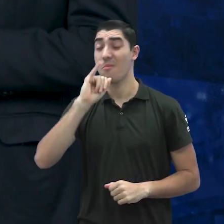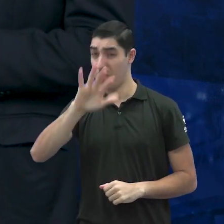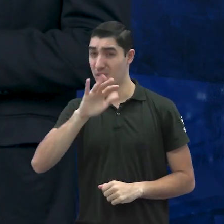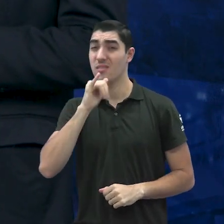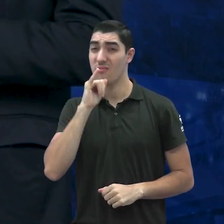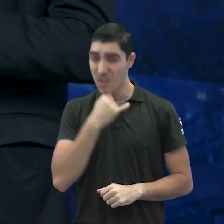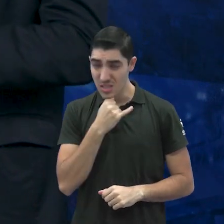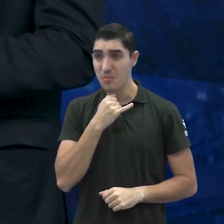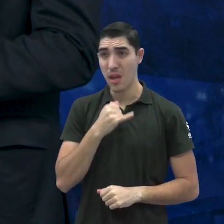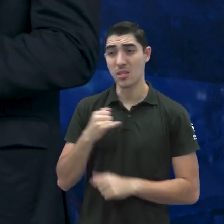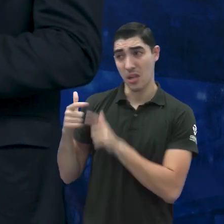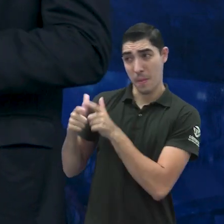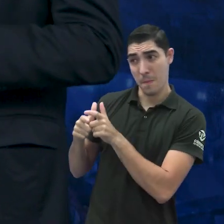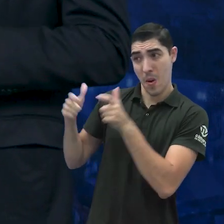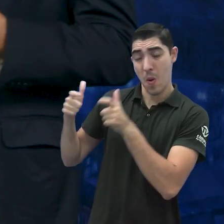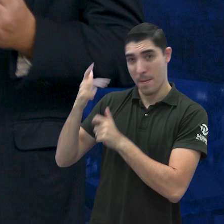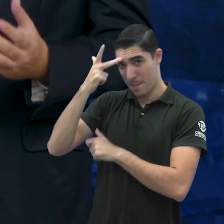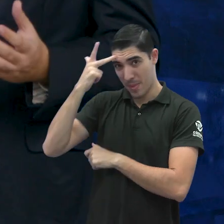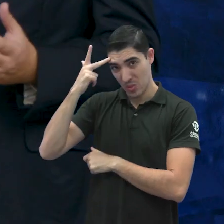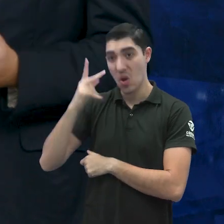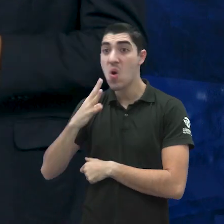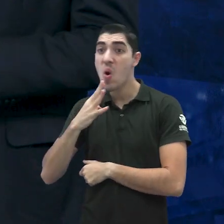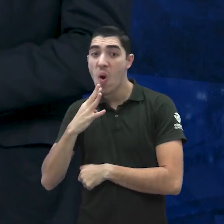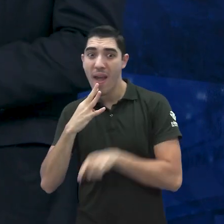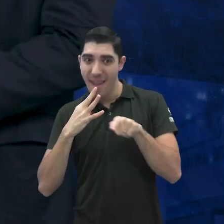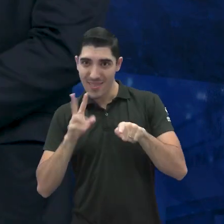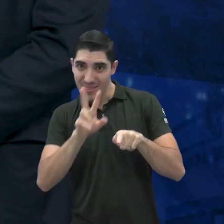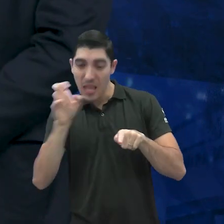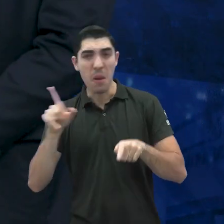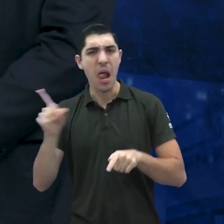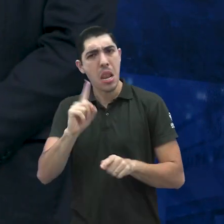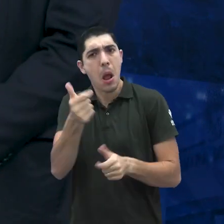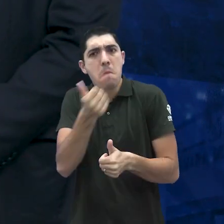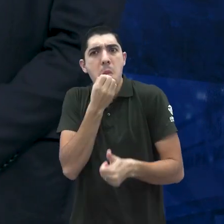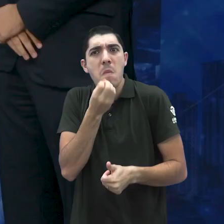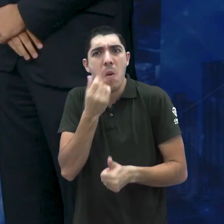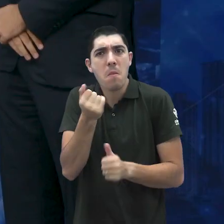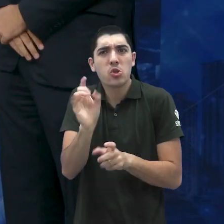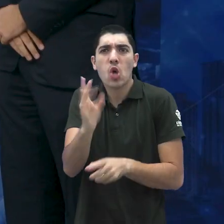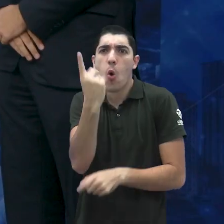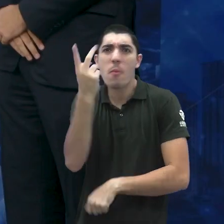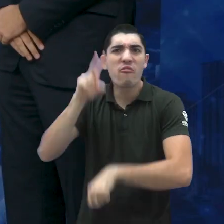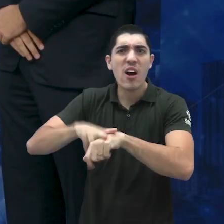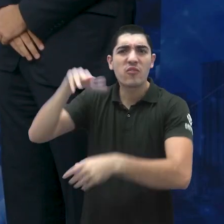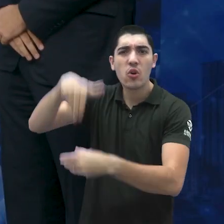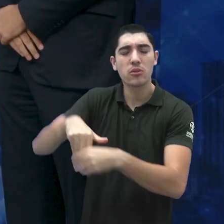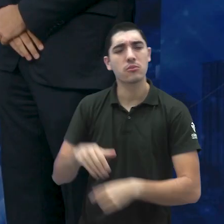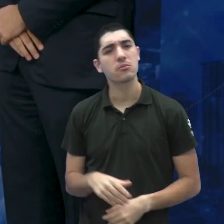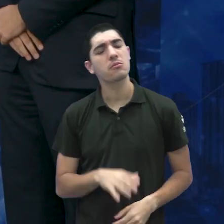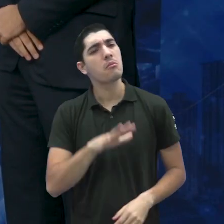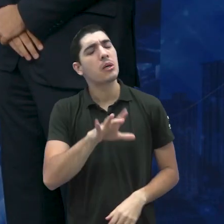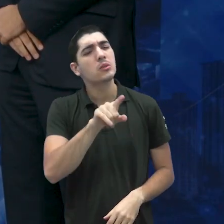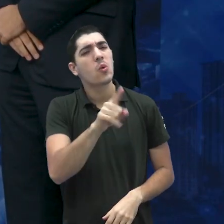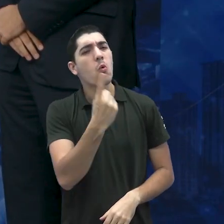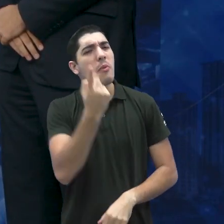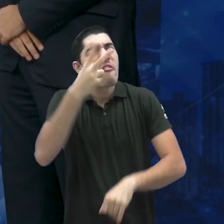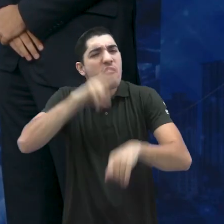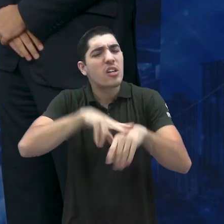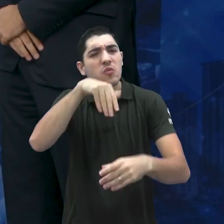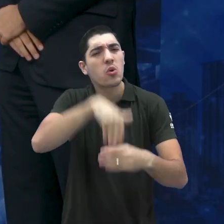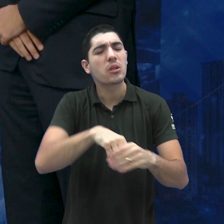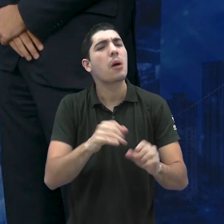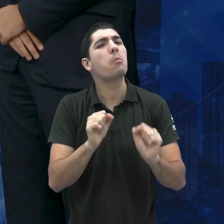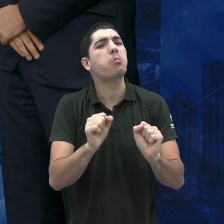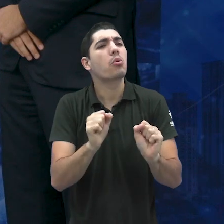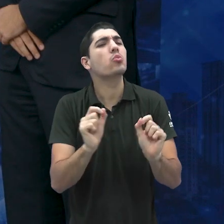que entendem sobre o tema, que estão ligadas sobre o tema, que vão defender essa hipótese. E essa questão da unificação das eleições, né,